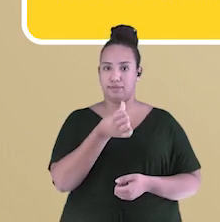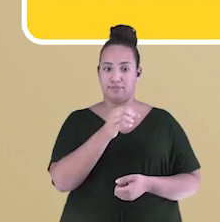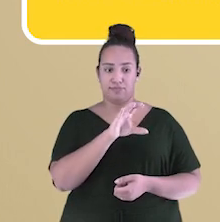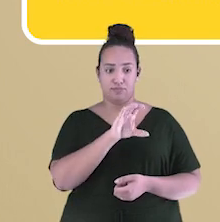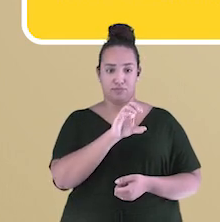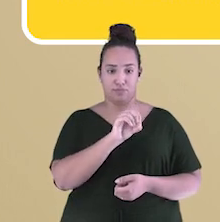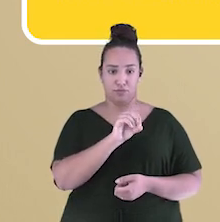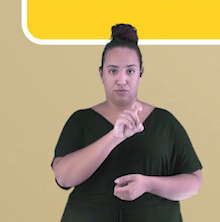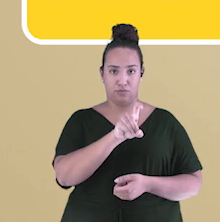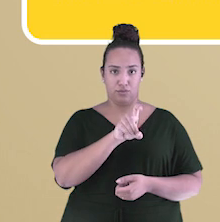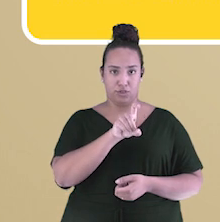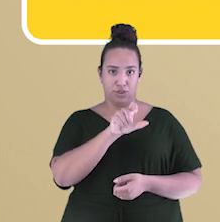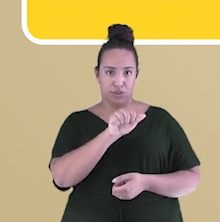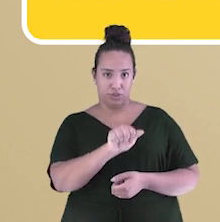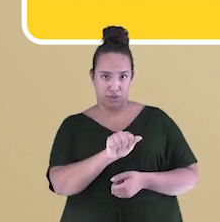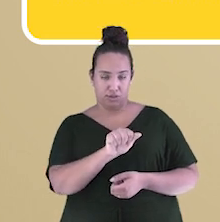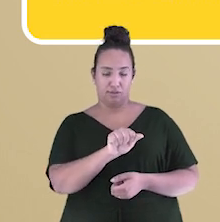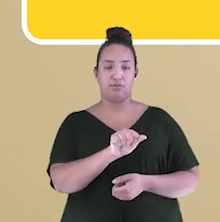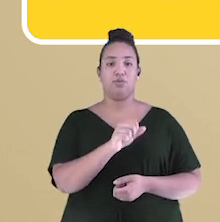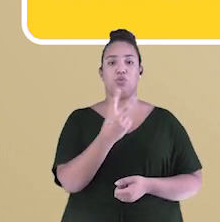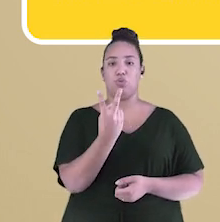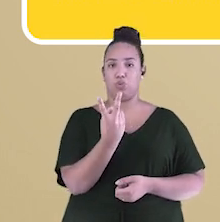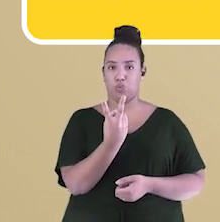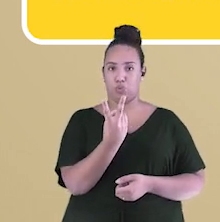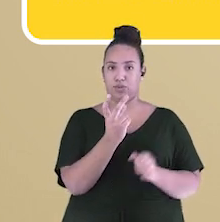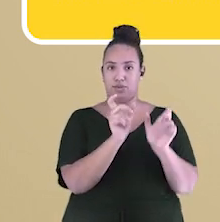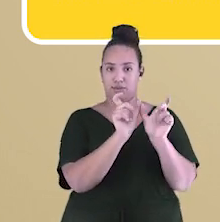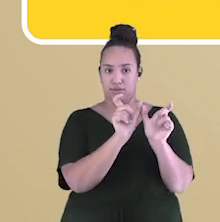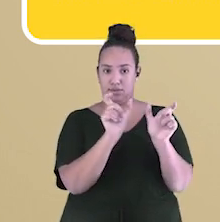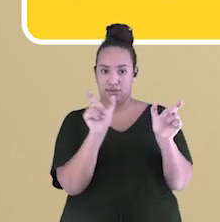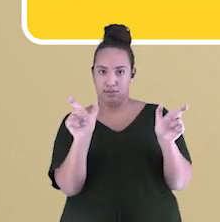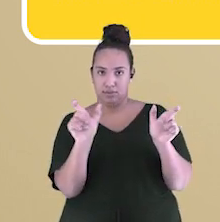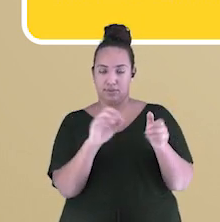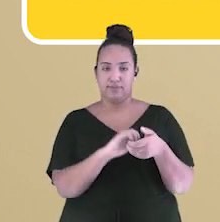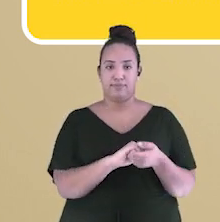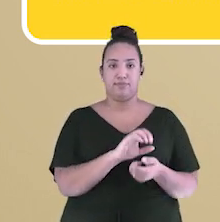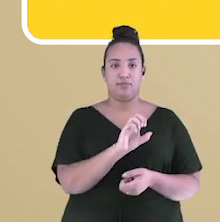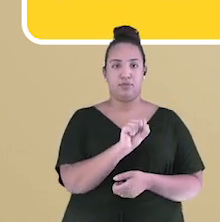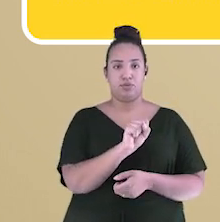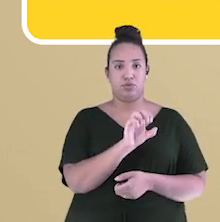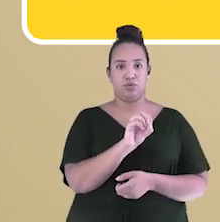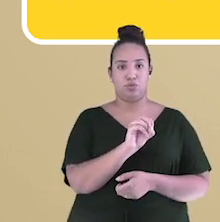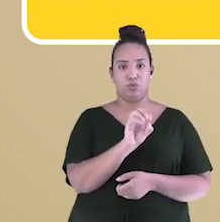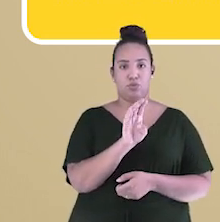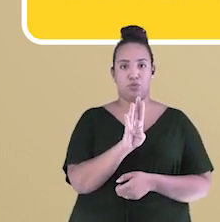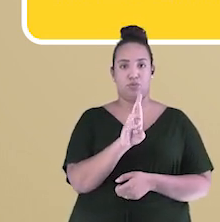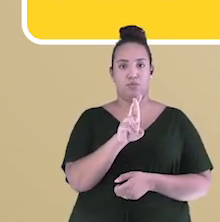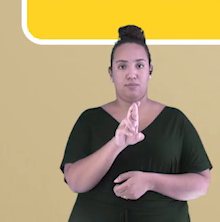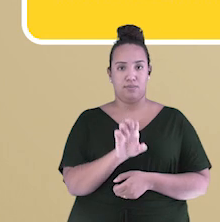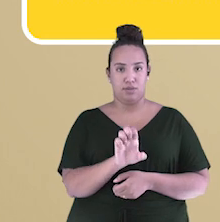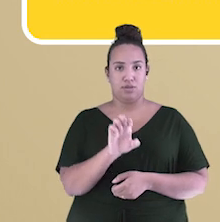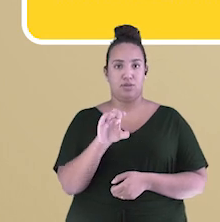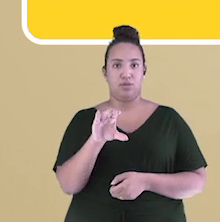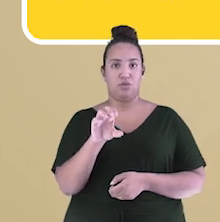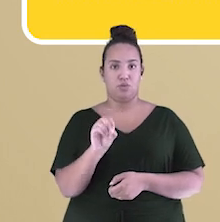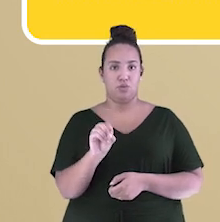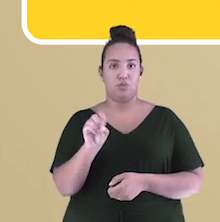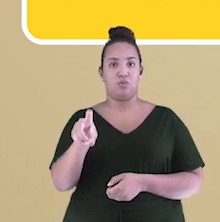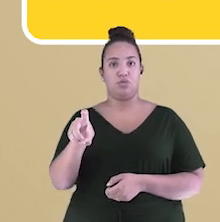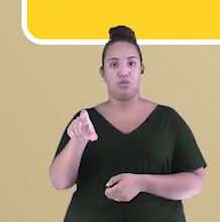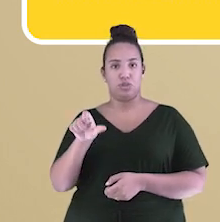Resposta da questão 6. Coxa, coxa, duas sílabas.